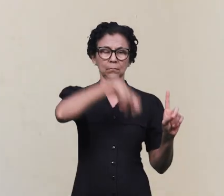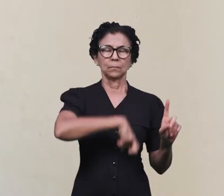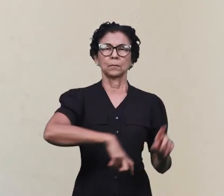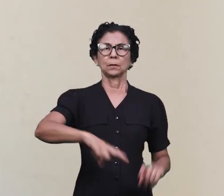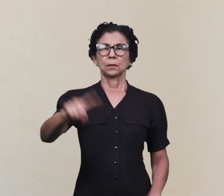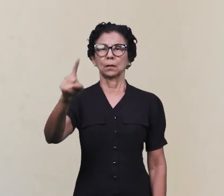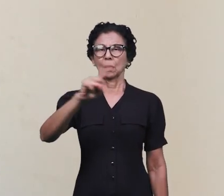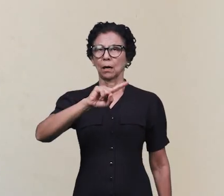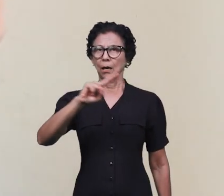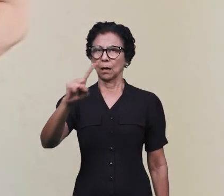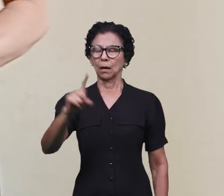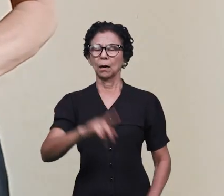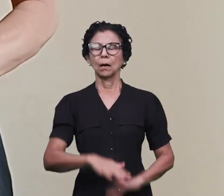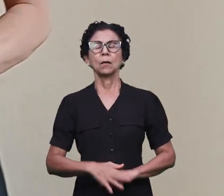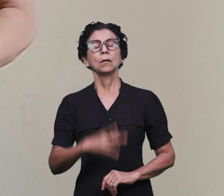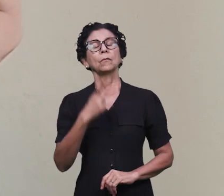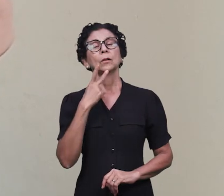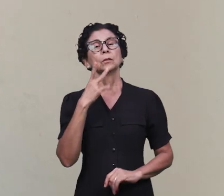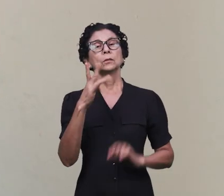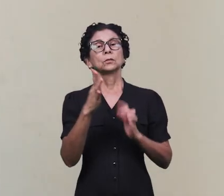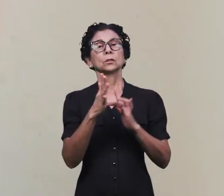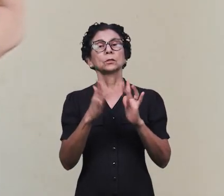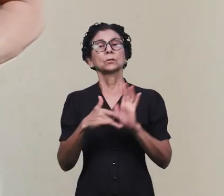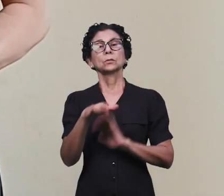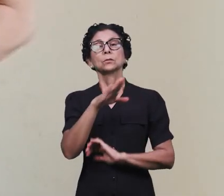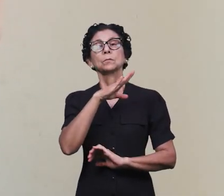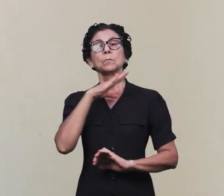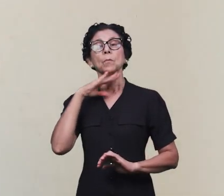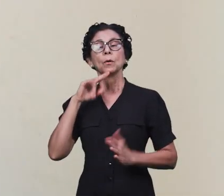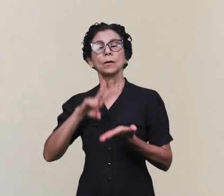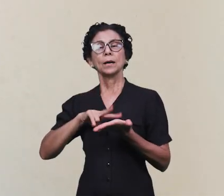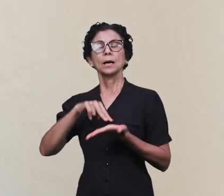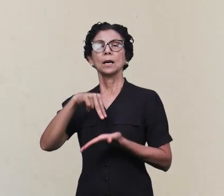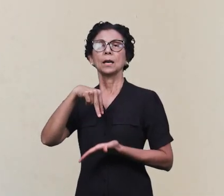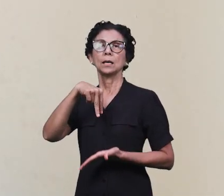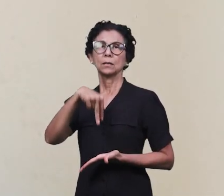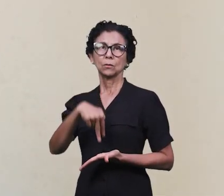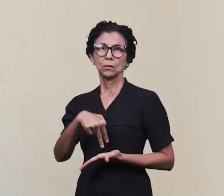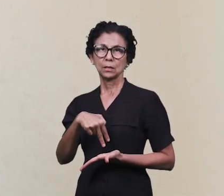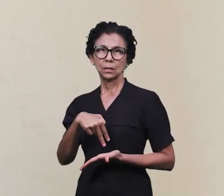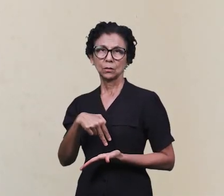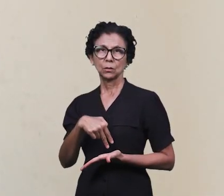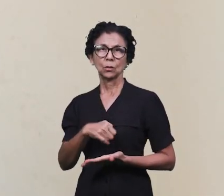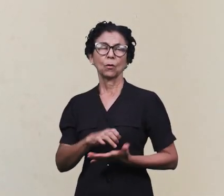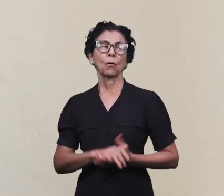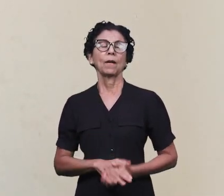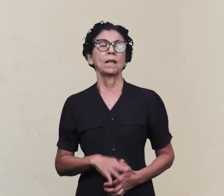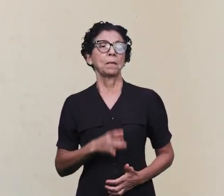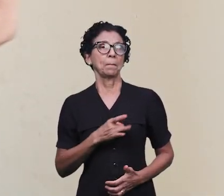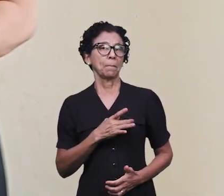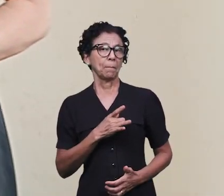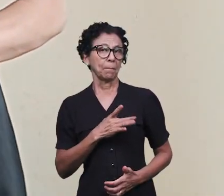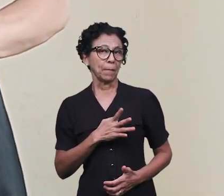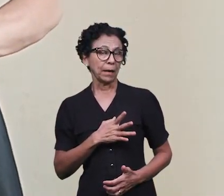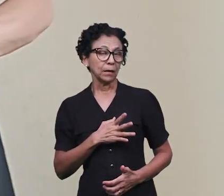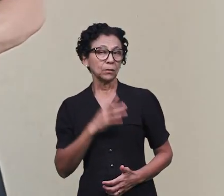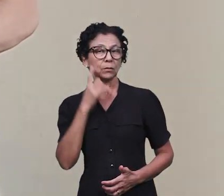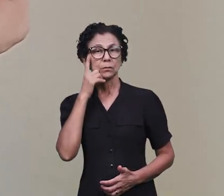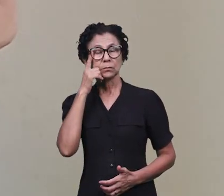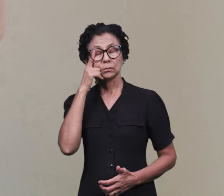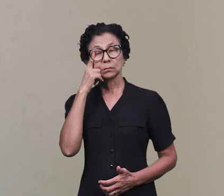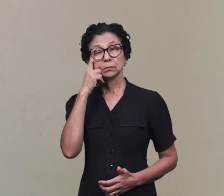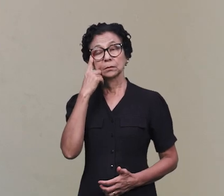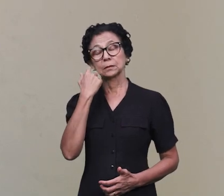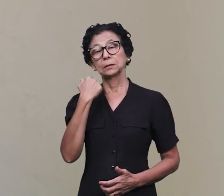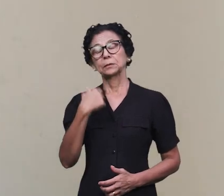Ele falou que Jesus morreu e ressuscitou. Então ele não teve medo de falar do Senhor. Esse é